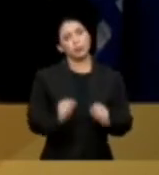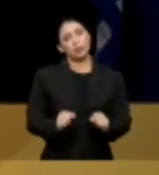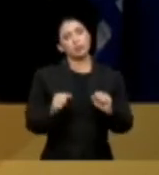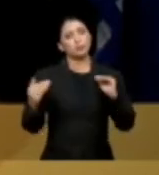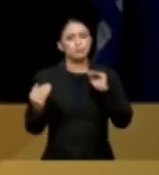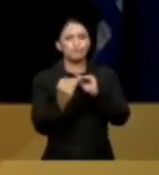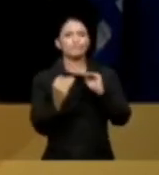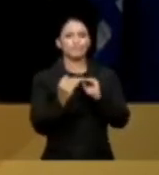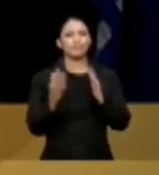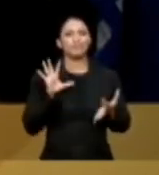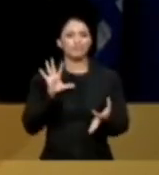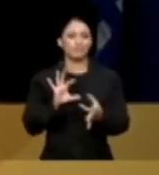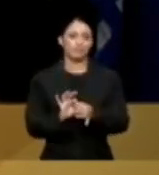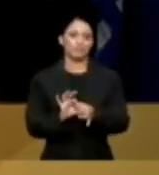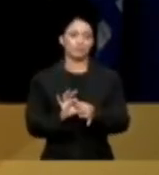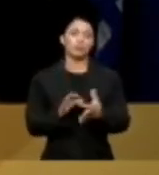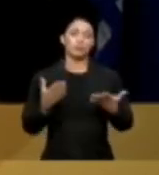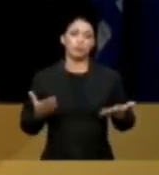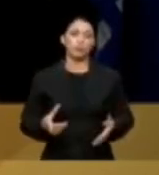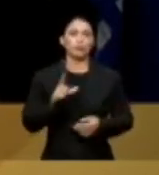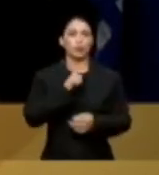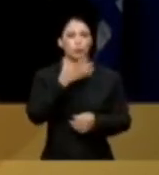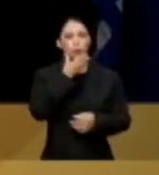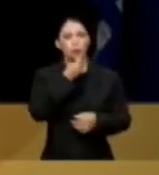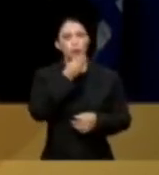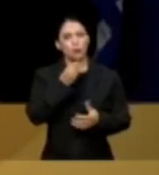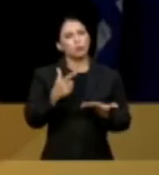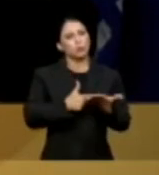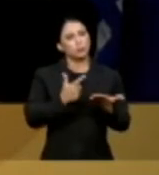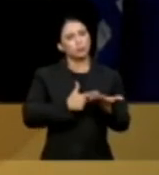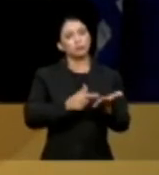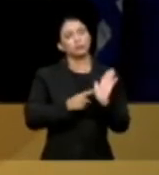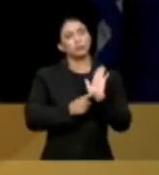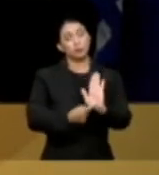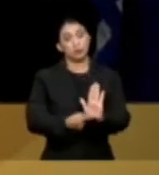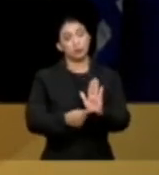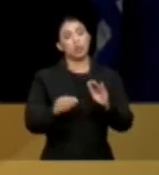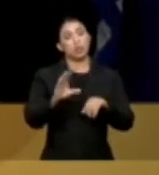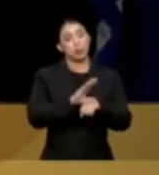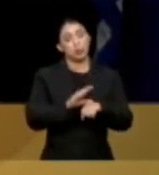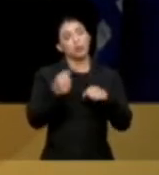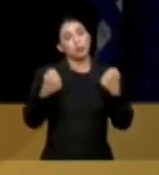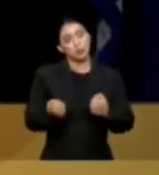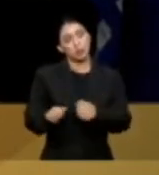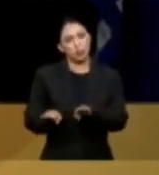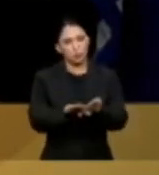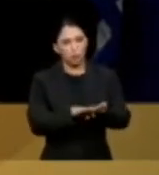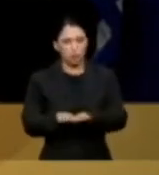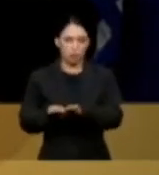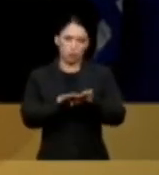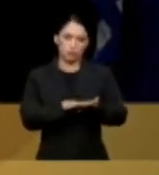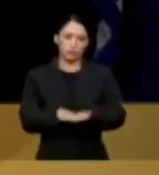conciliados. E a doutrina de Conrad Hesse aponta que a interpretação constitucional deve buscar a unidade.